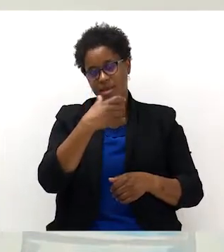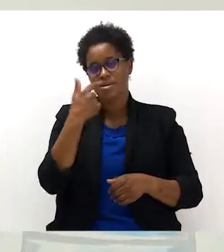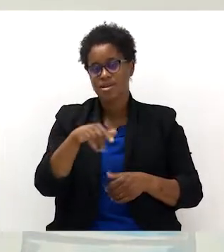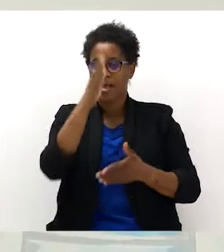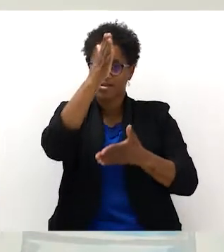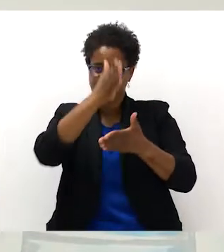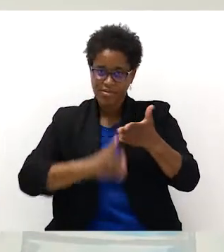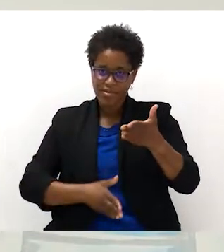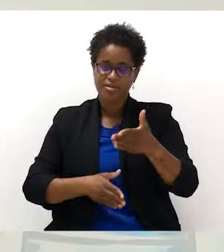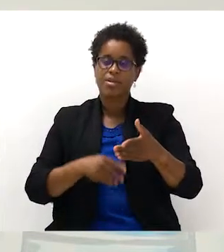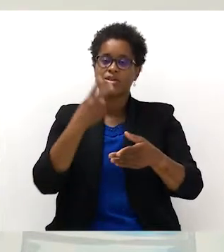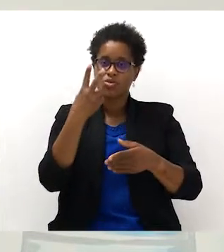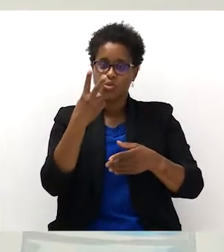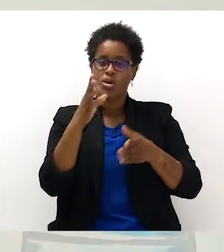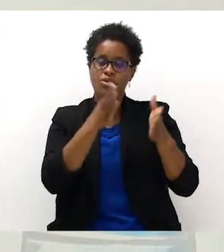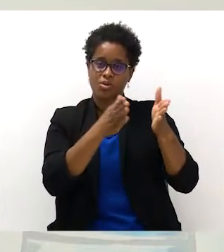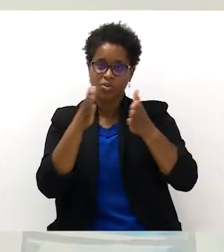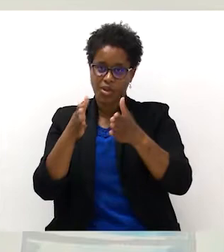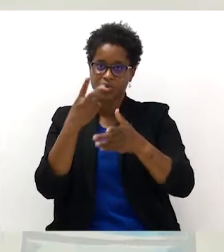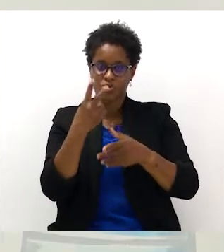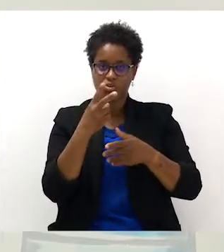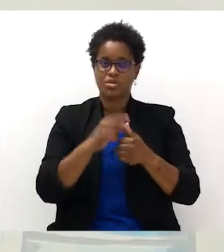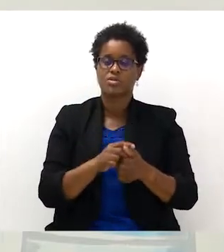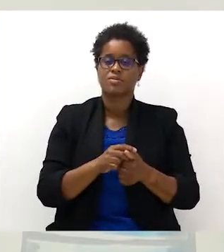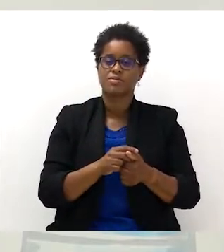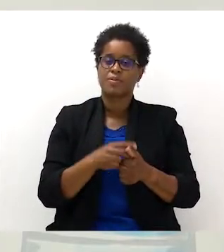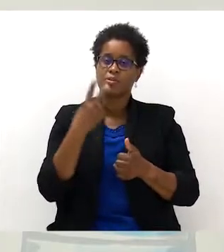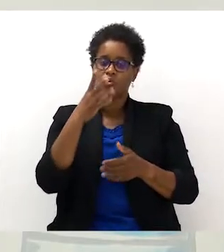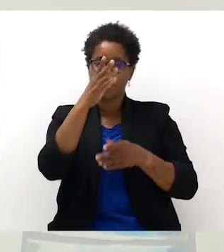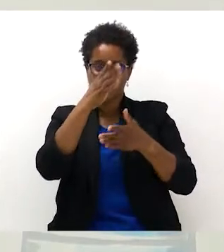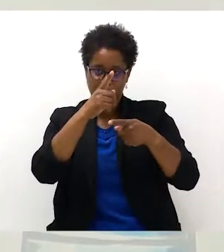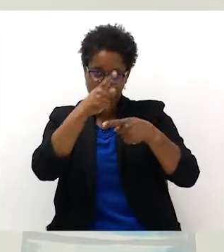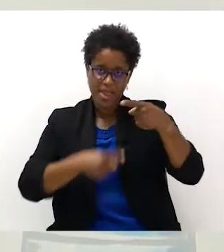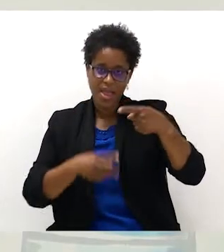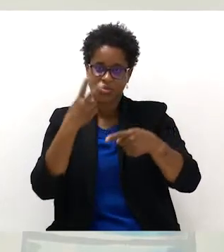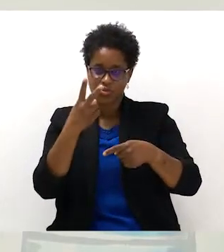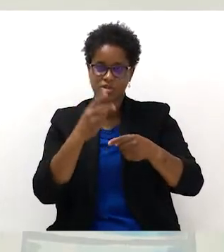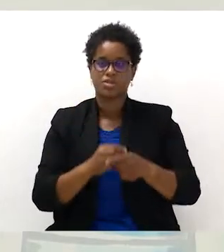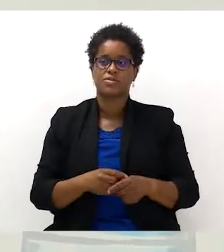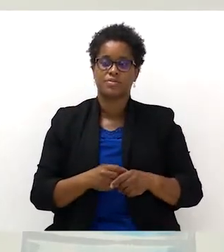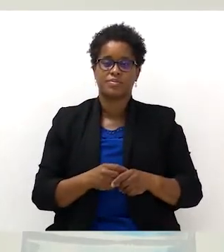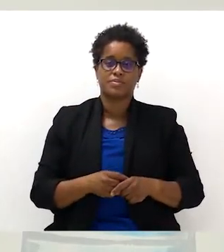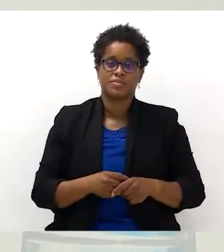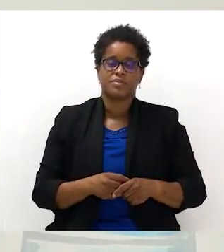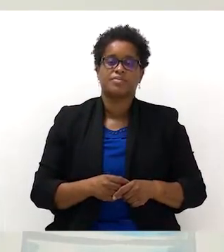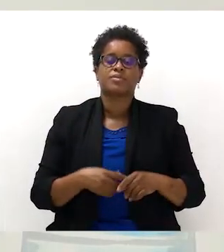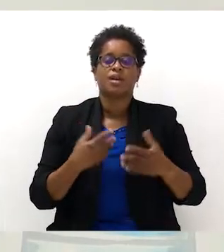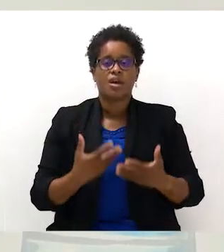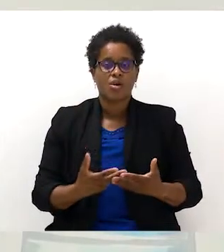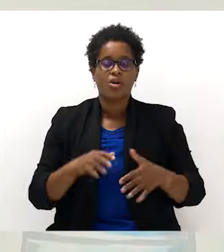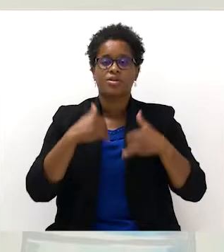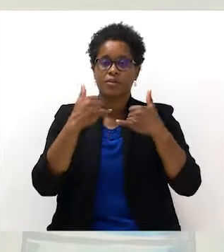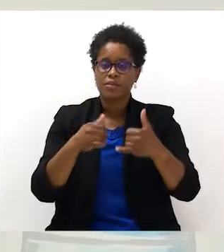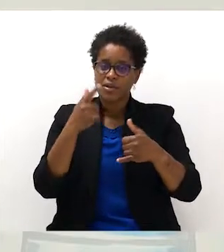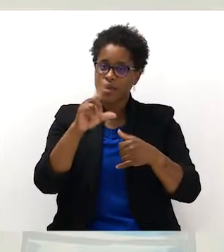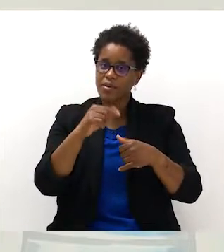está dividida em duas partes iguais, ou seja, duas metades. Bem, depois temos